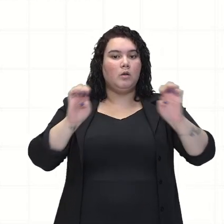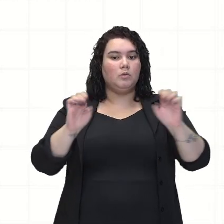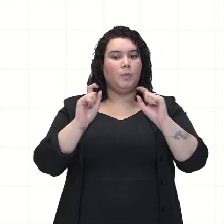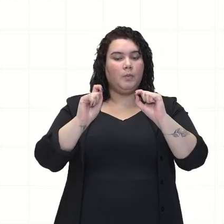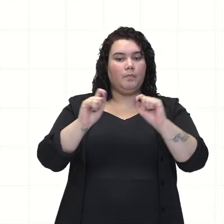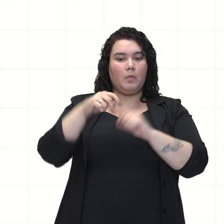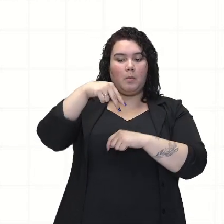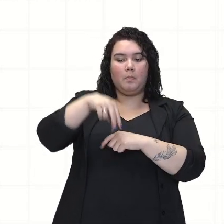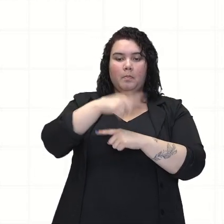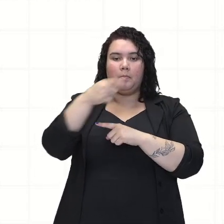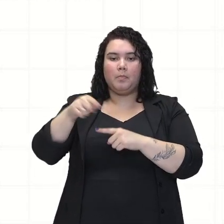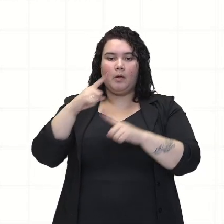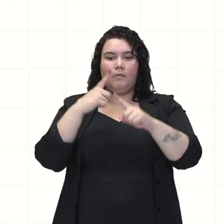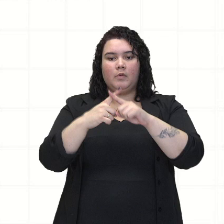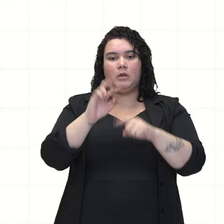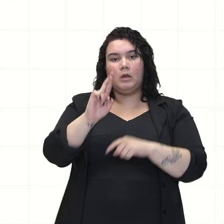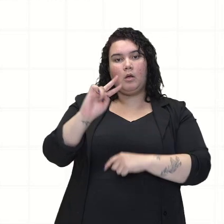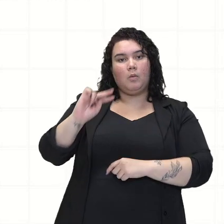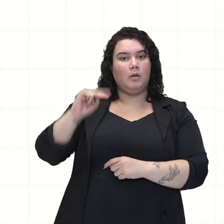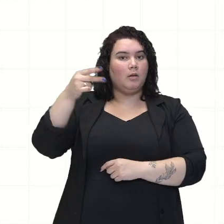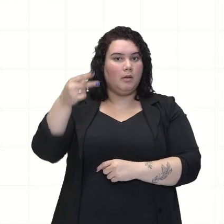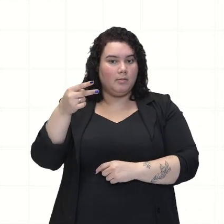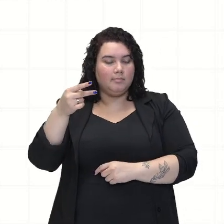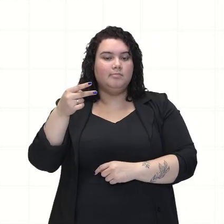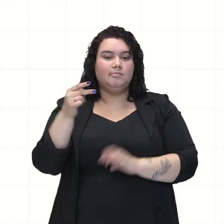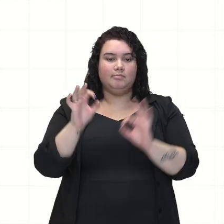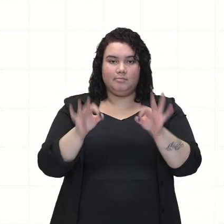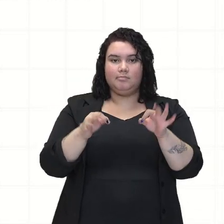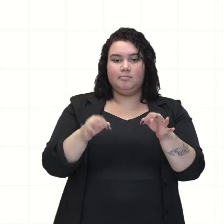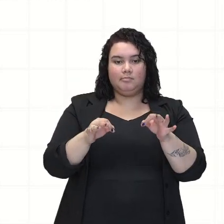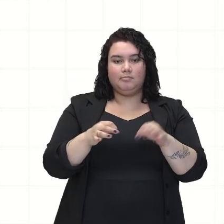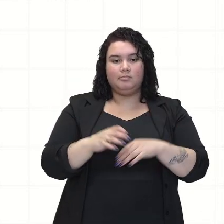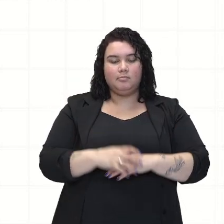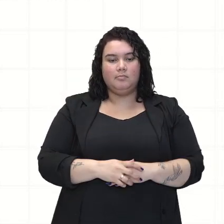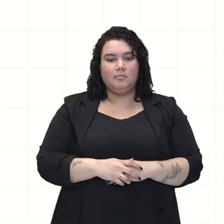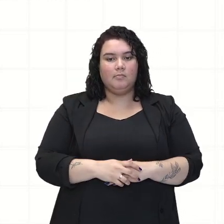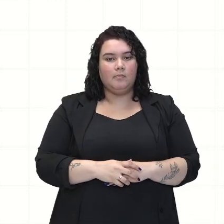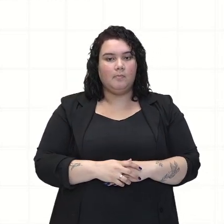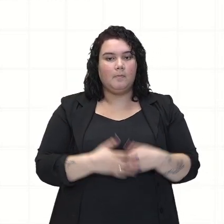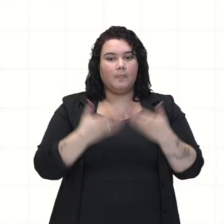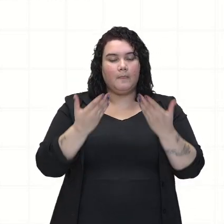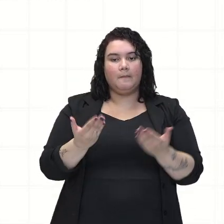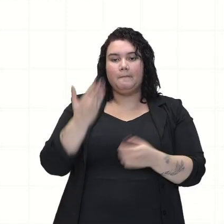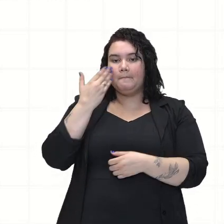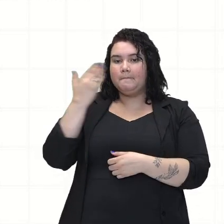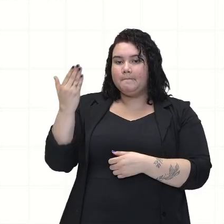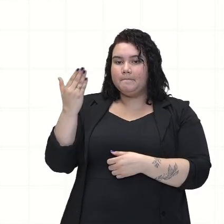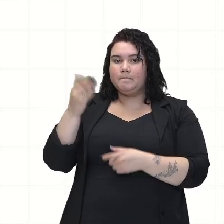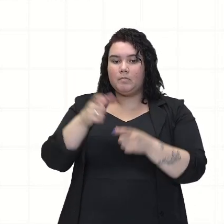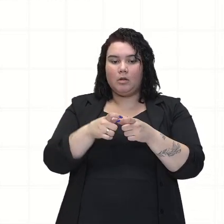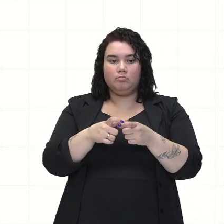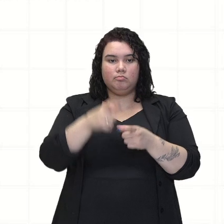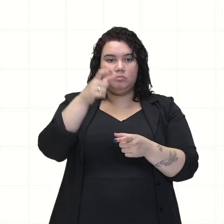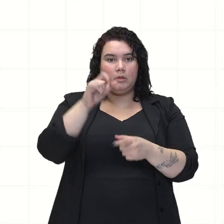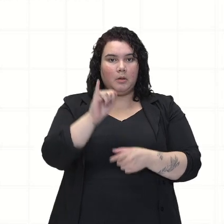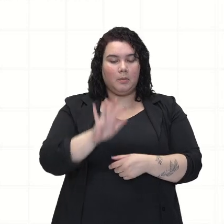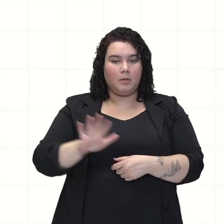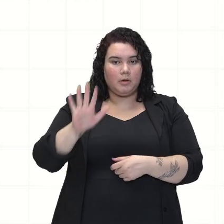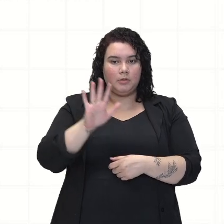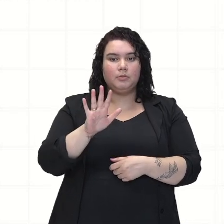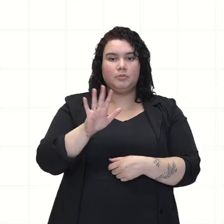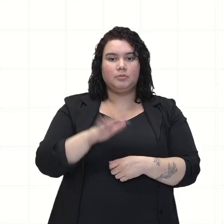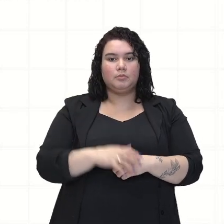né, π vezes R ao quadrado. E nós temos aqui o cilindro. Então, temos aqui,